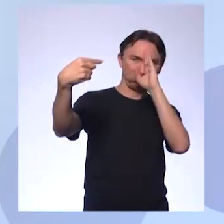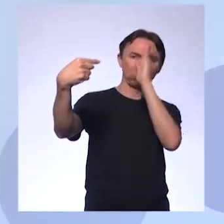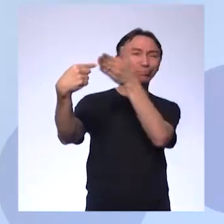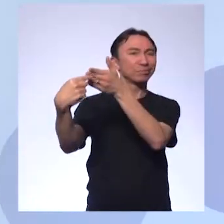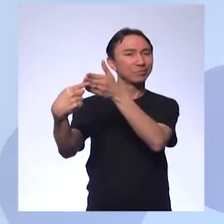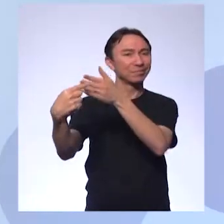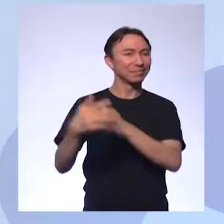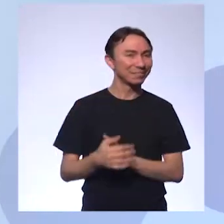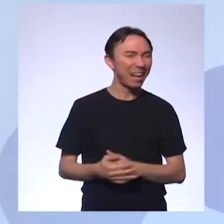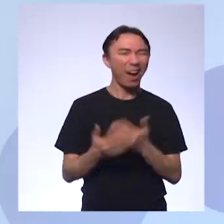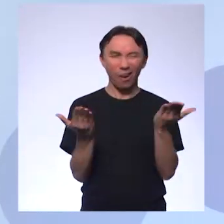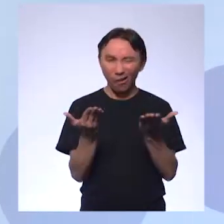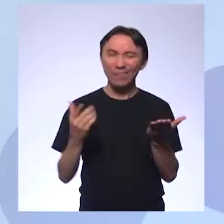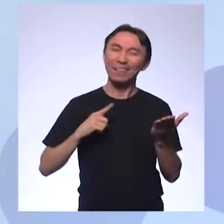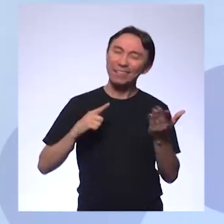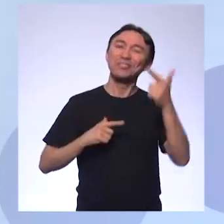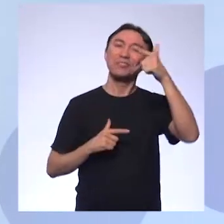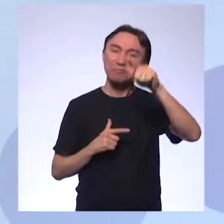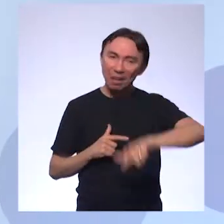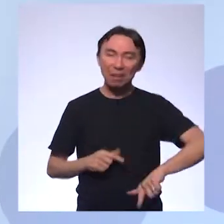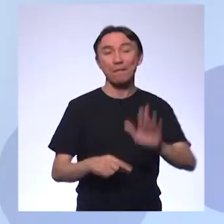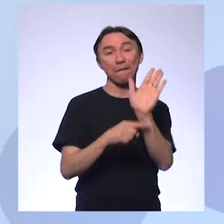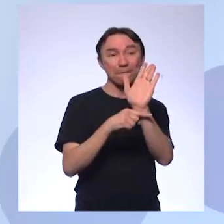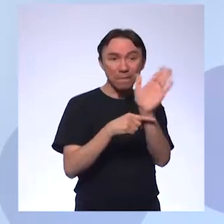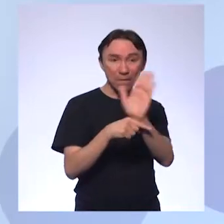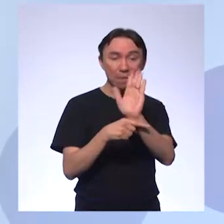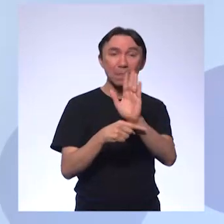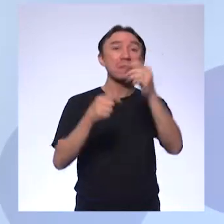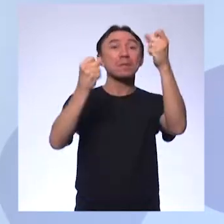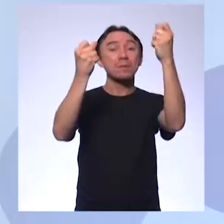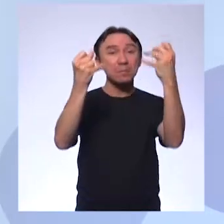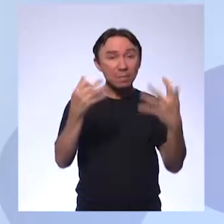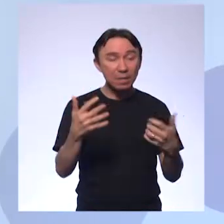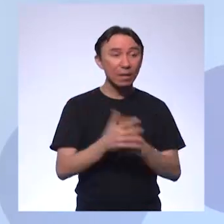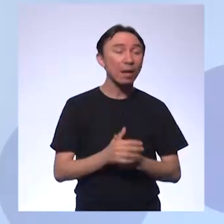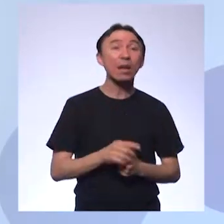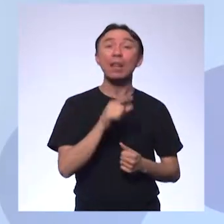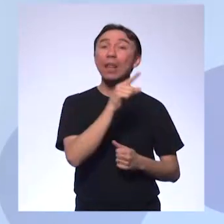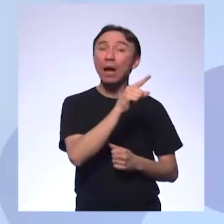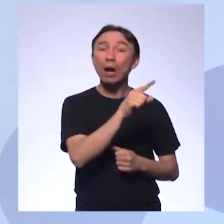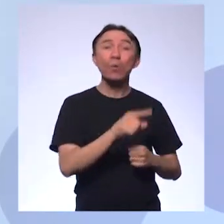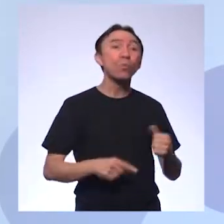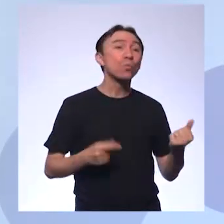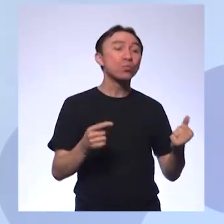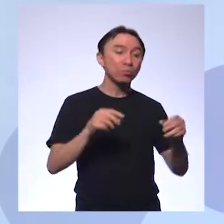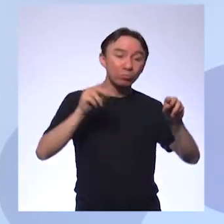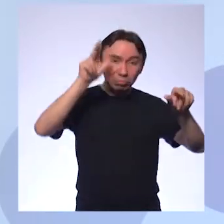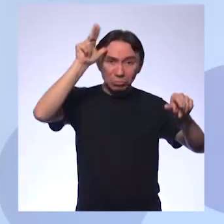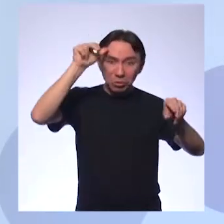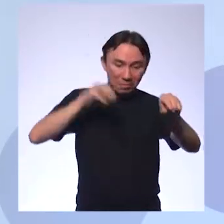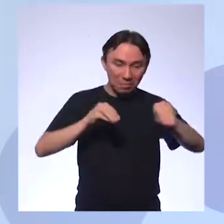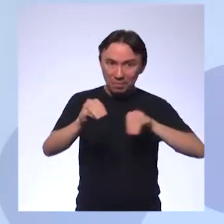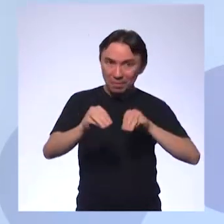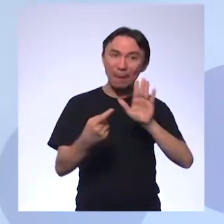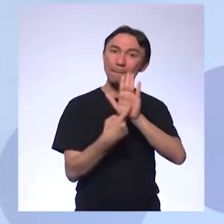assistir um vídeo que explica exatamente como é que o xadrez é uma metáfora da vida. Vamos